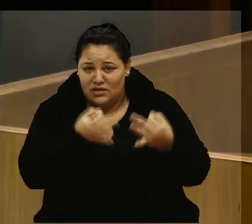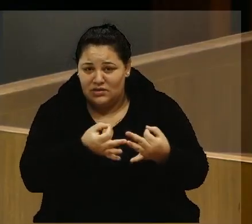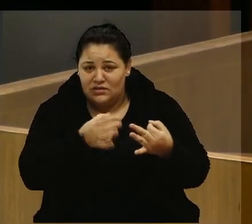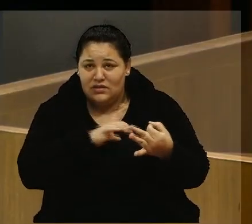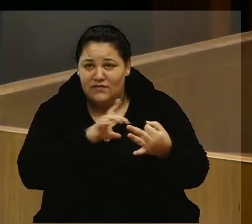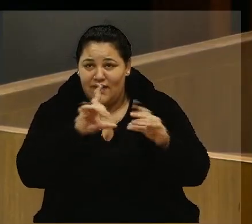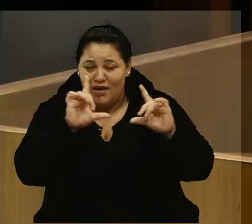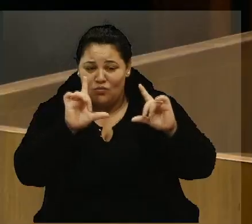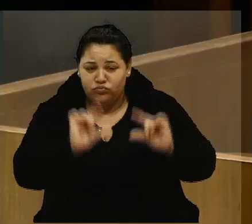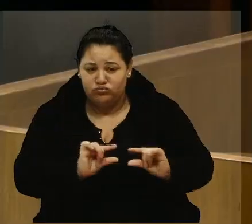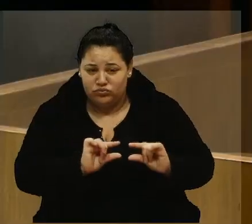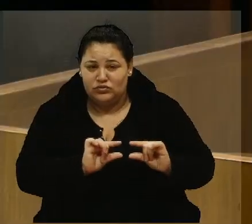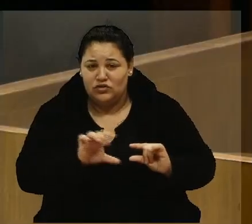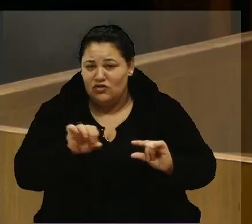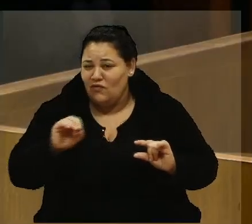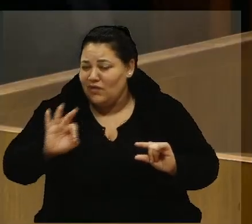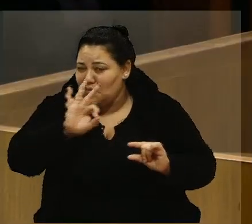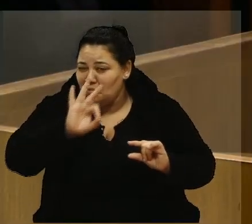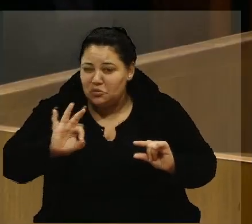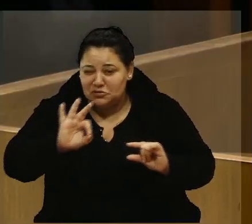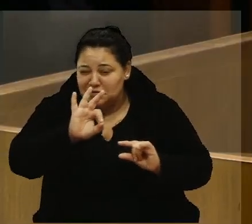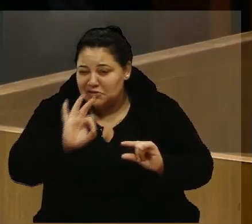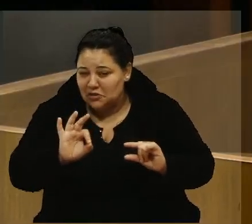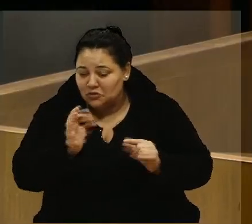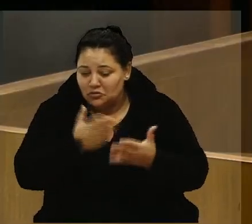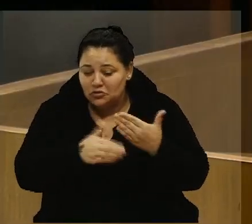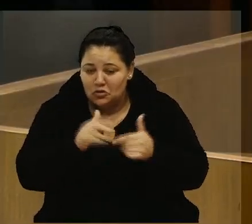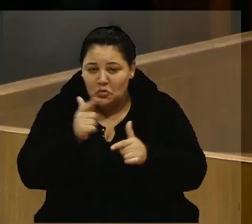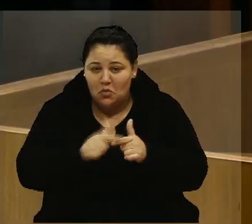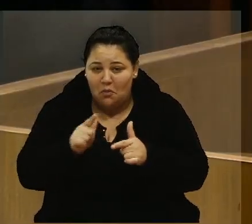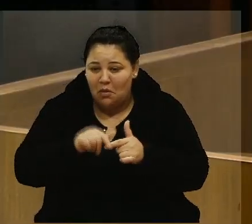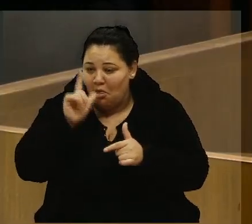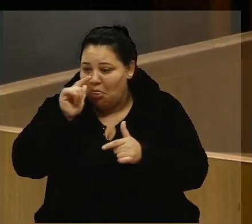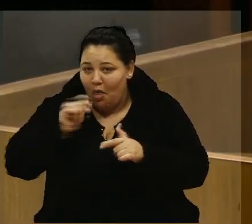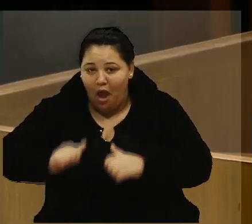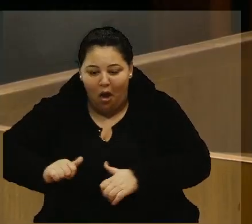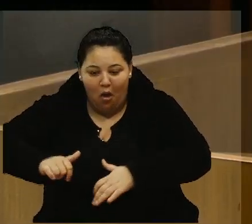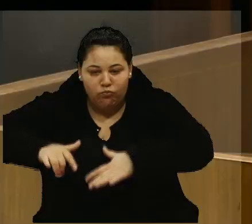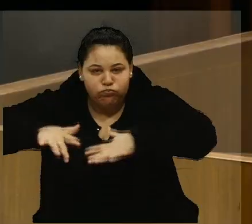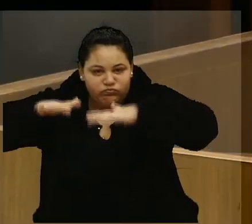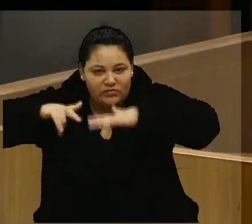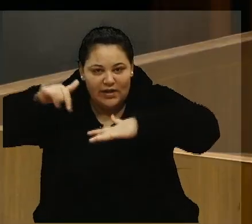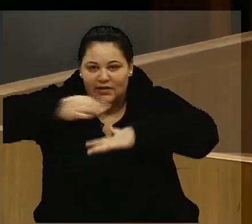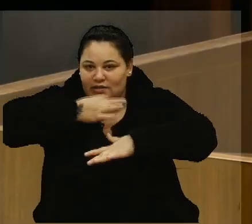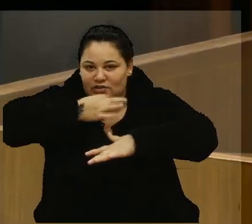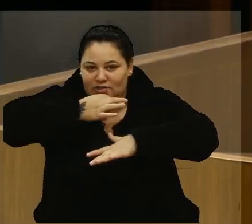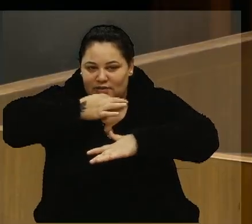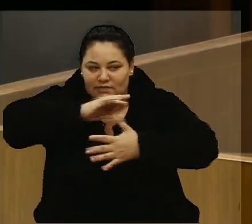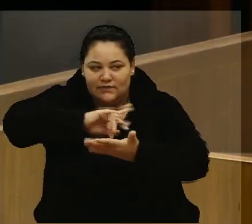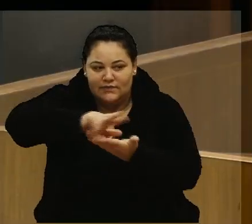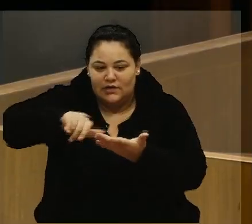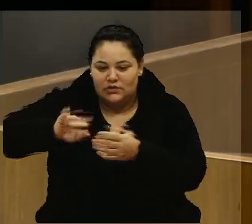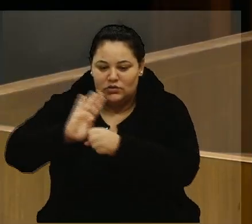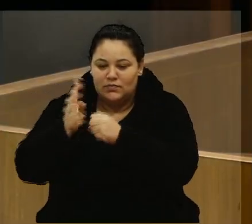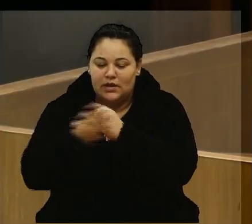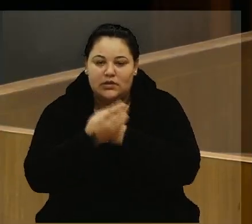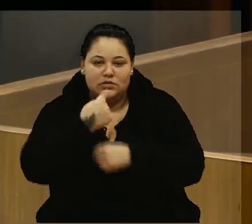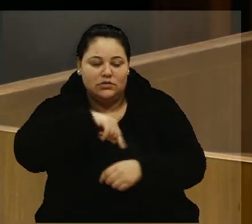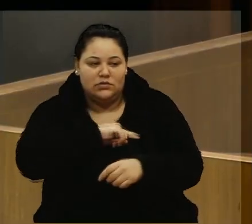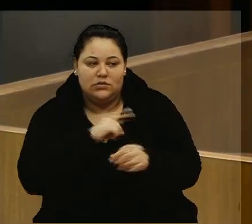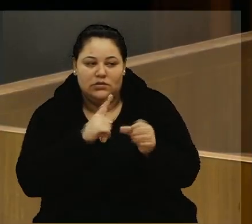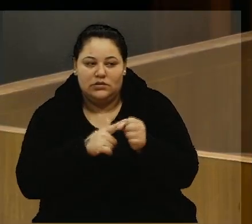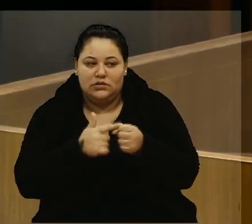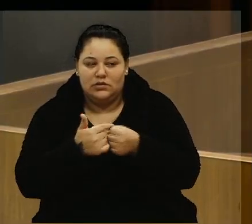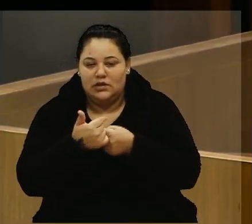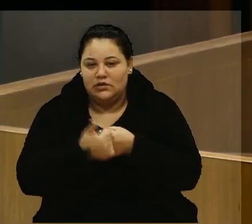minimizar 90% dos problemas de alagamento da nossa cidade. Vários bairros da nossa cidade